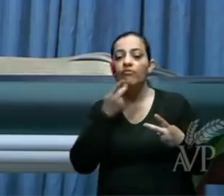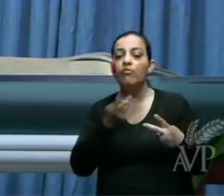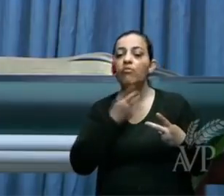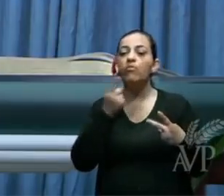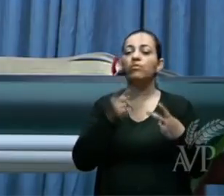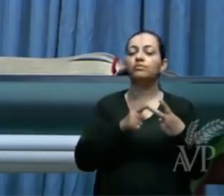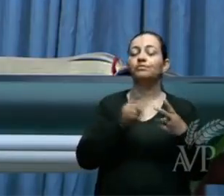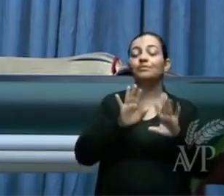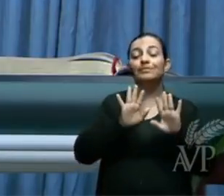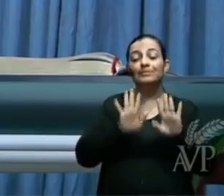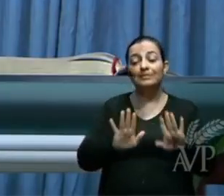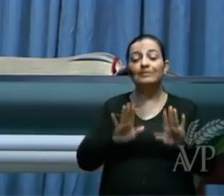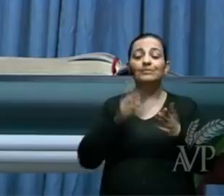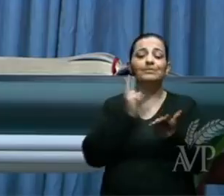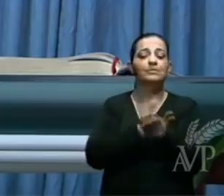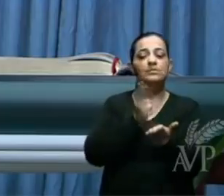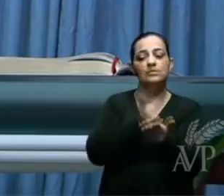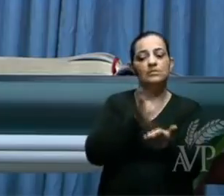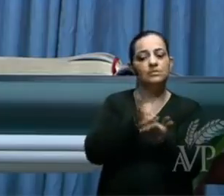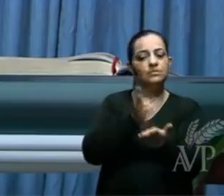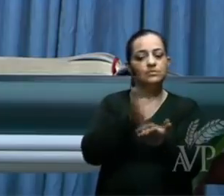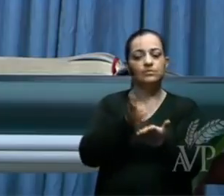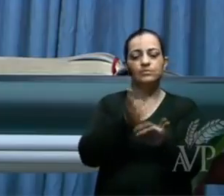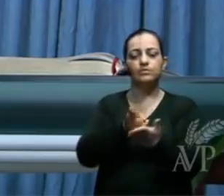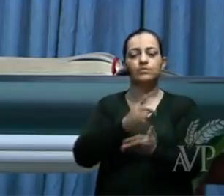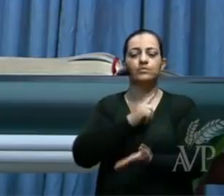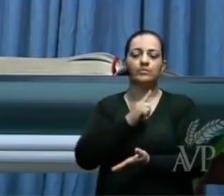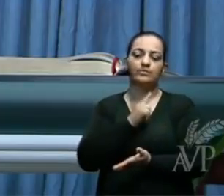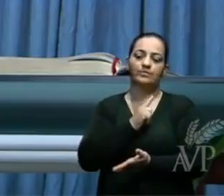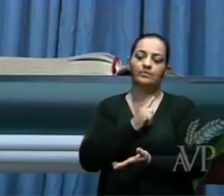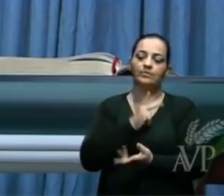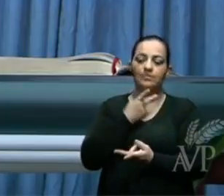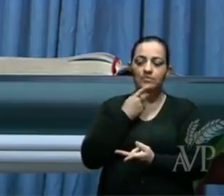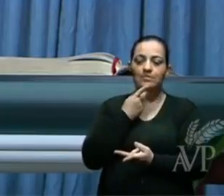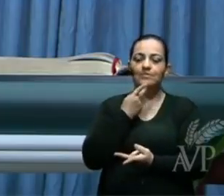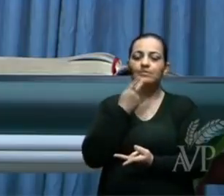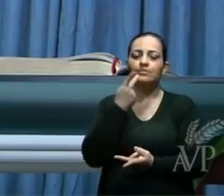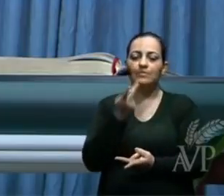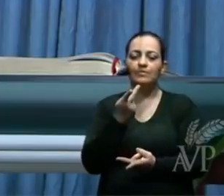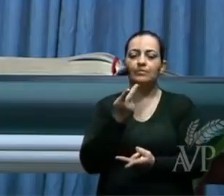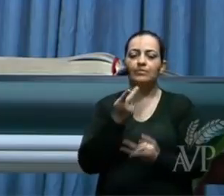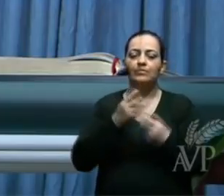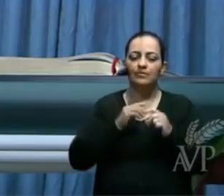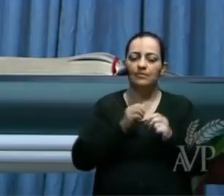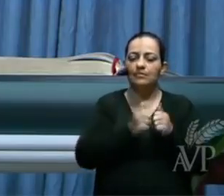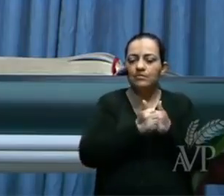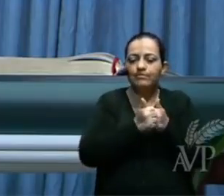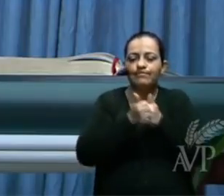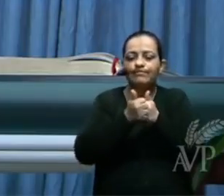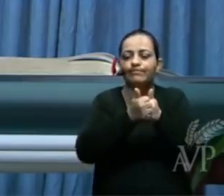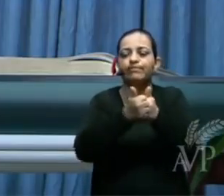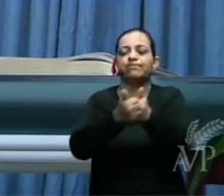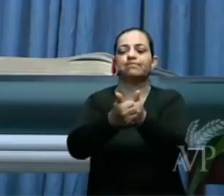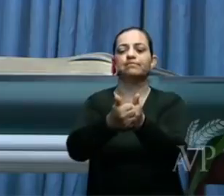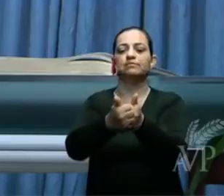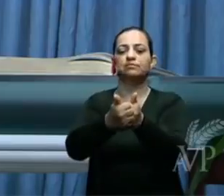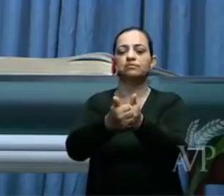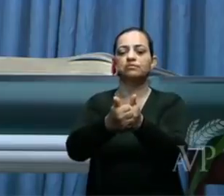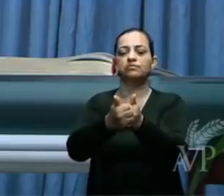mas sempre existe uma voz que segue o sinal